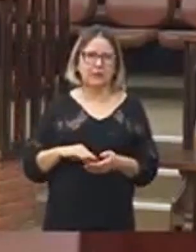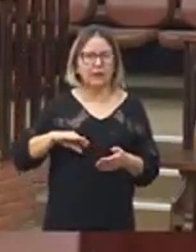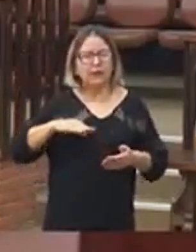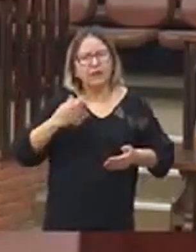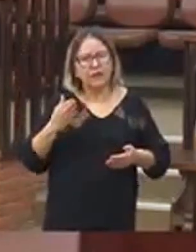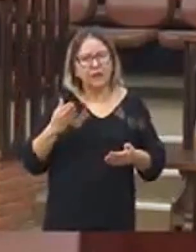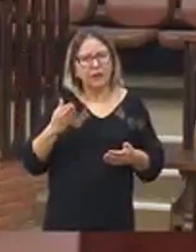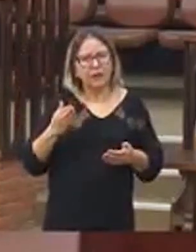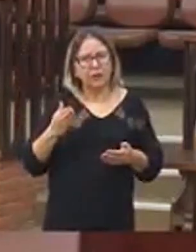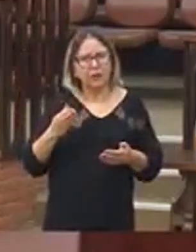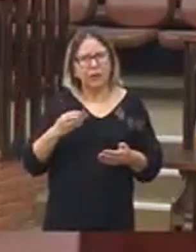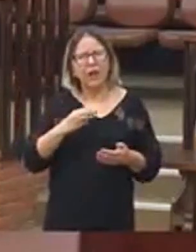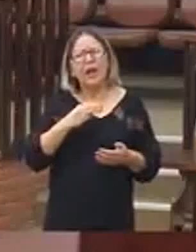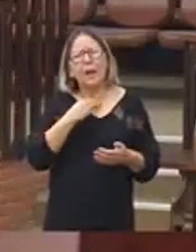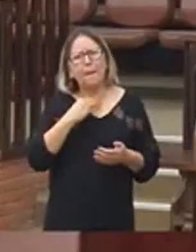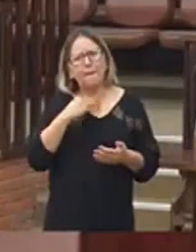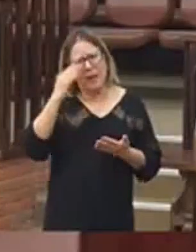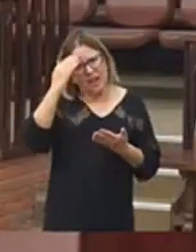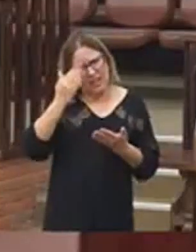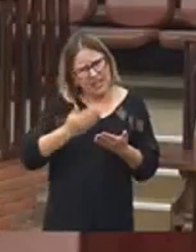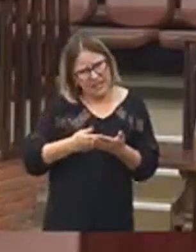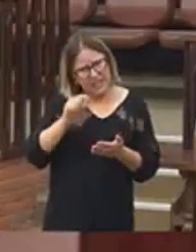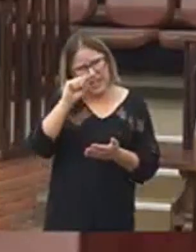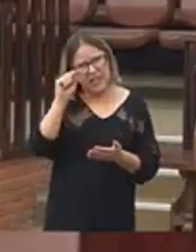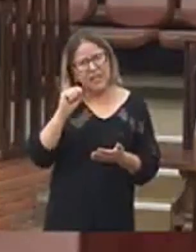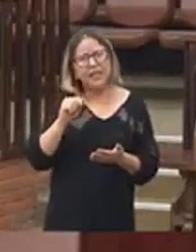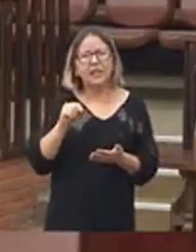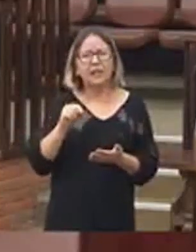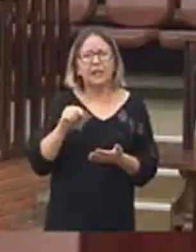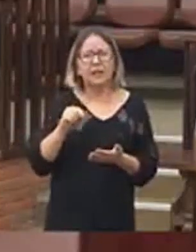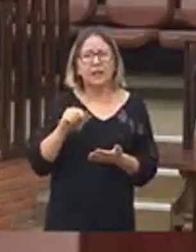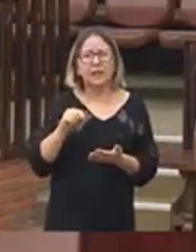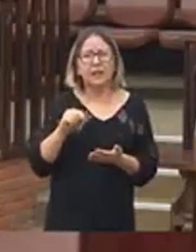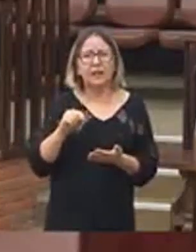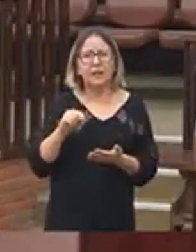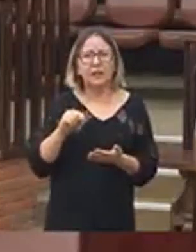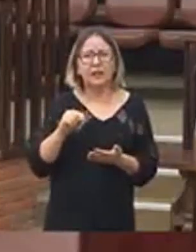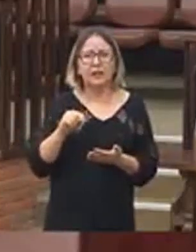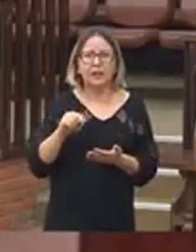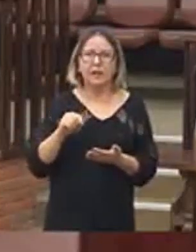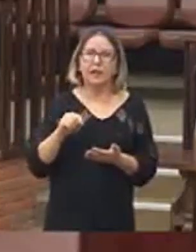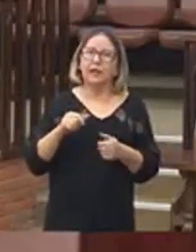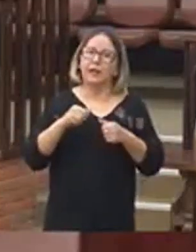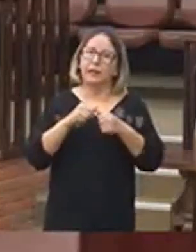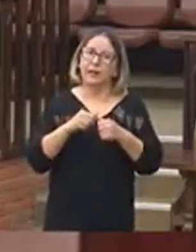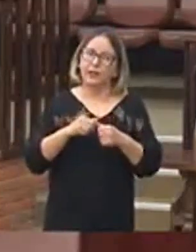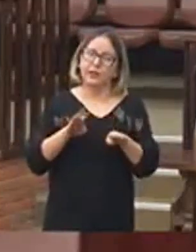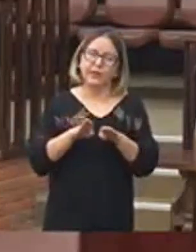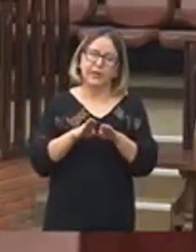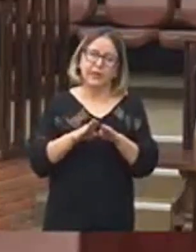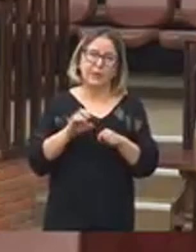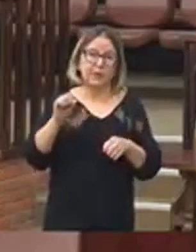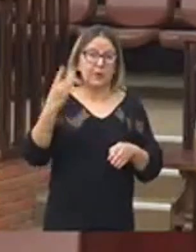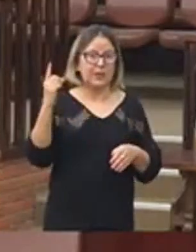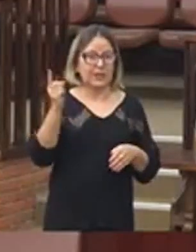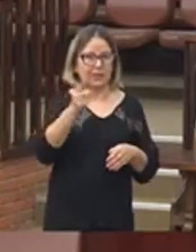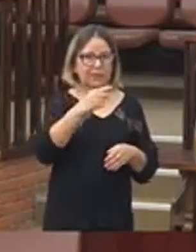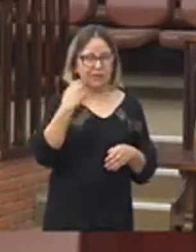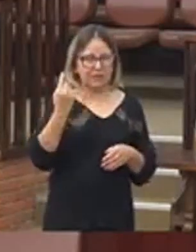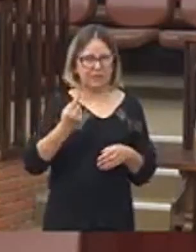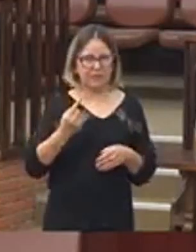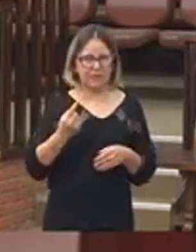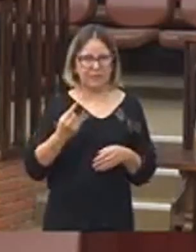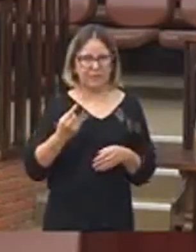mesma coisa que acontece comigo e com você hoje. A gente diz que crê, mas na hora do pega pra